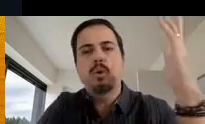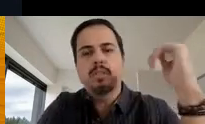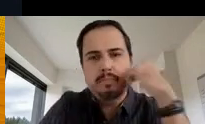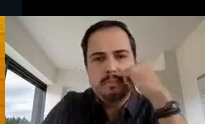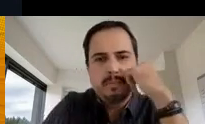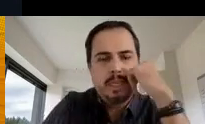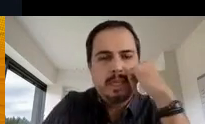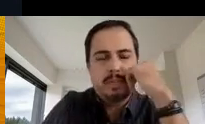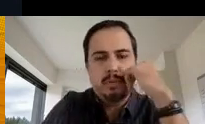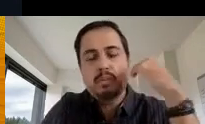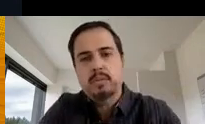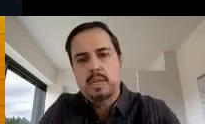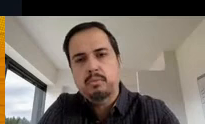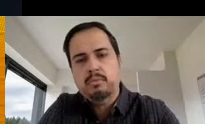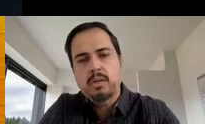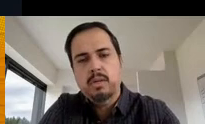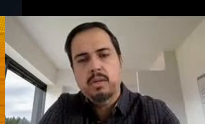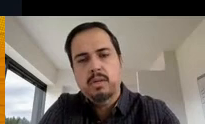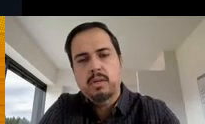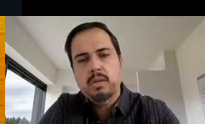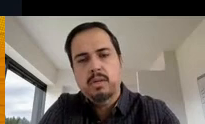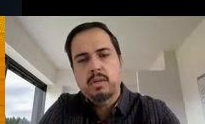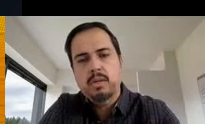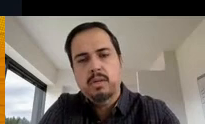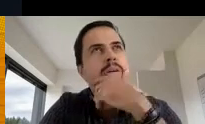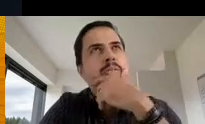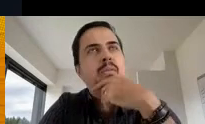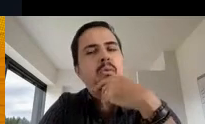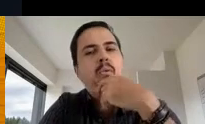2012. Quem cresceu 10%,